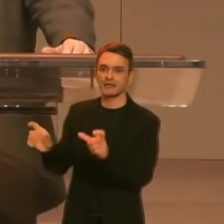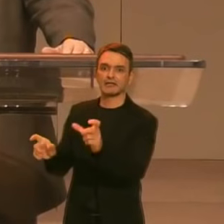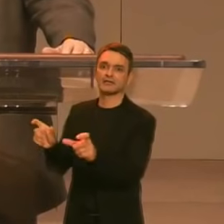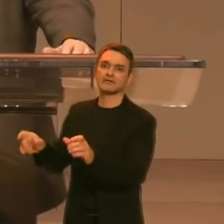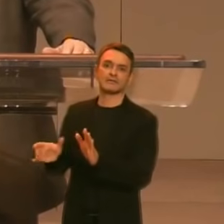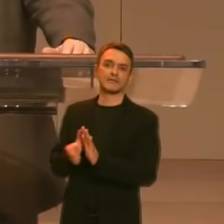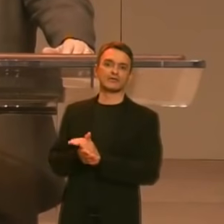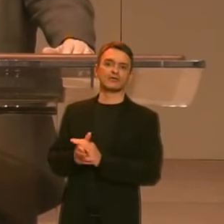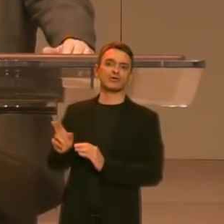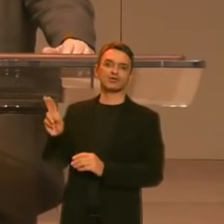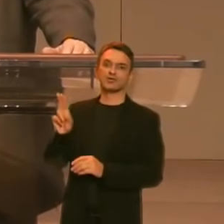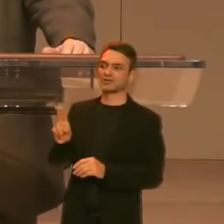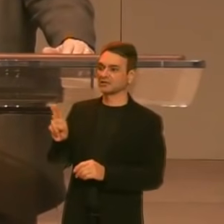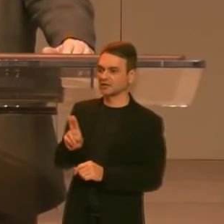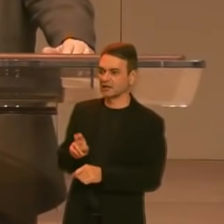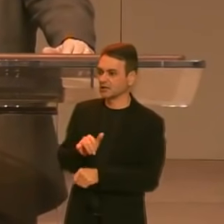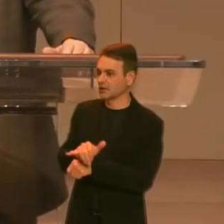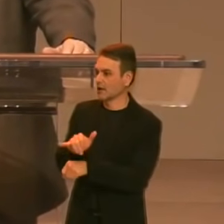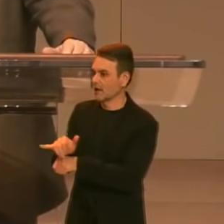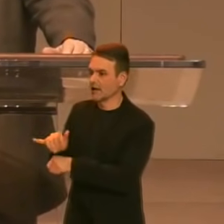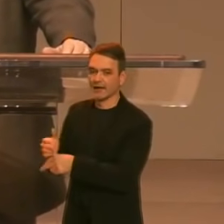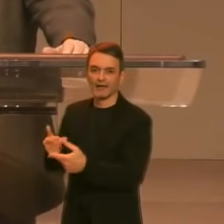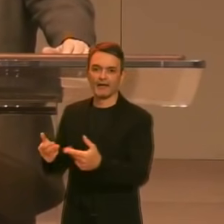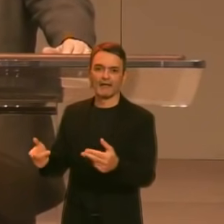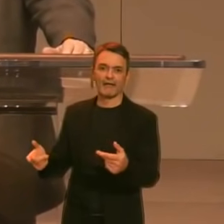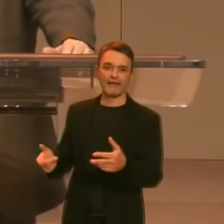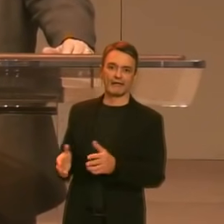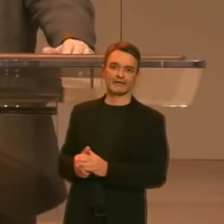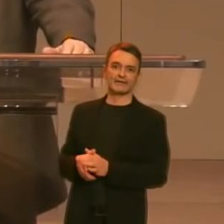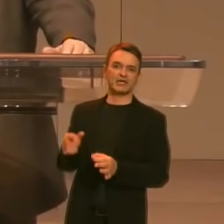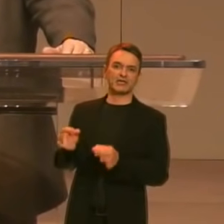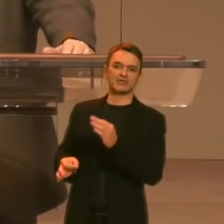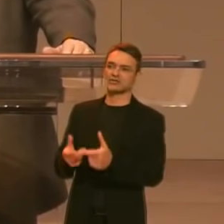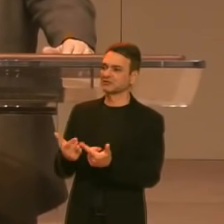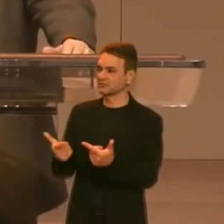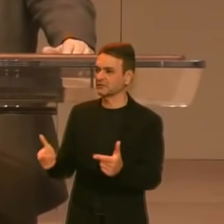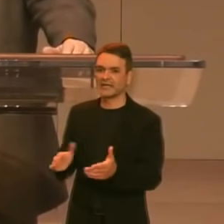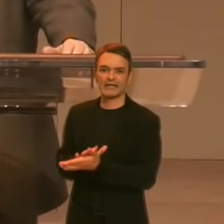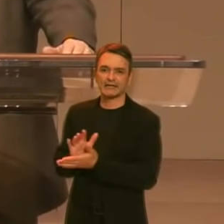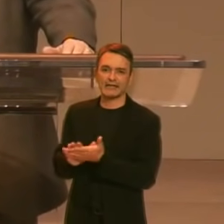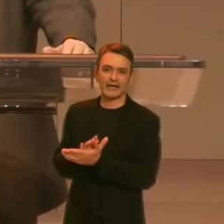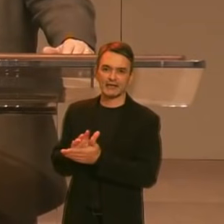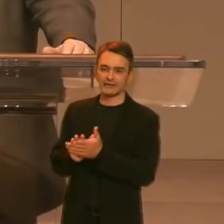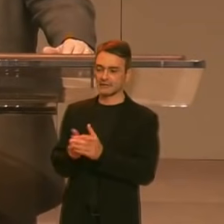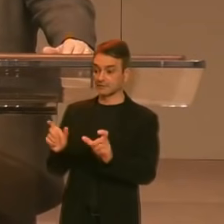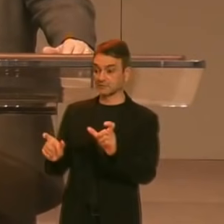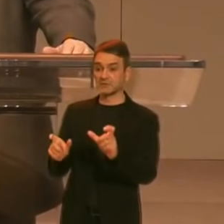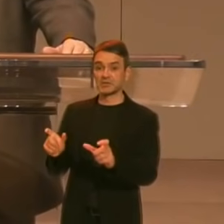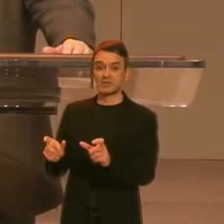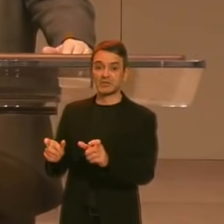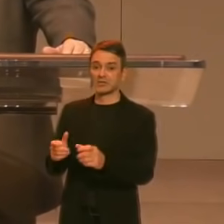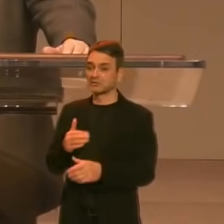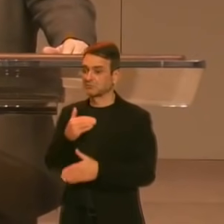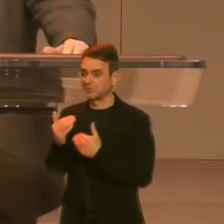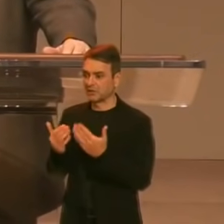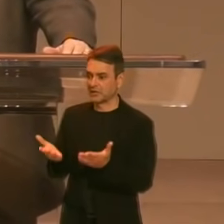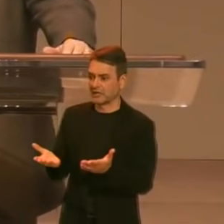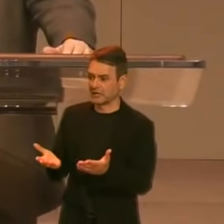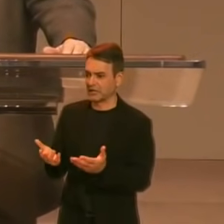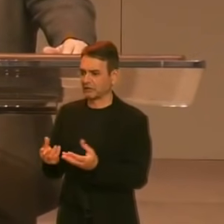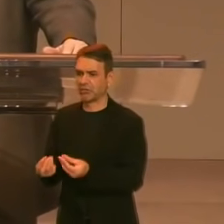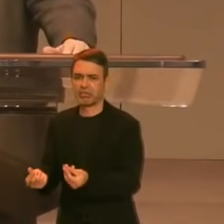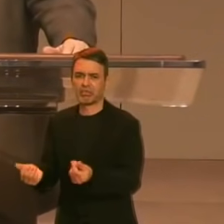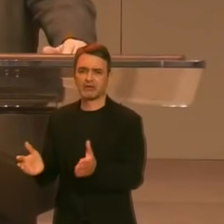as formas de engano, da injustiça, para os que estão perecendo, porquanto